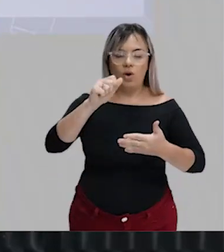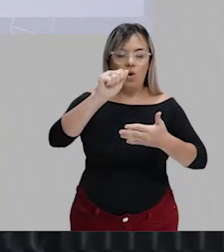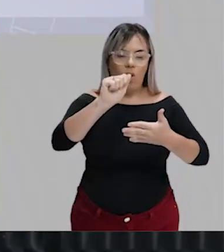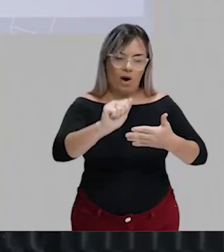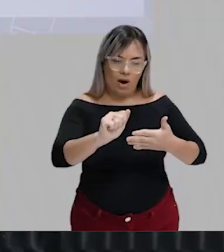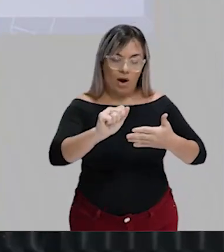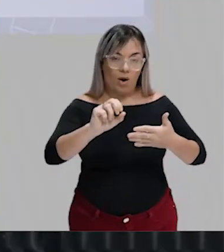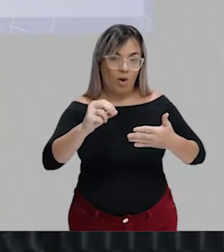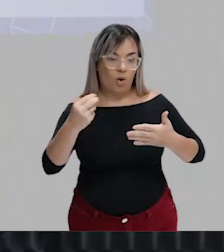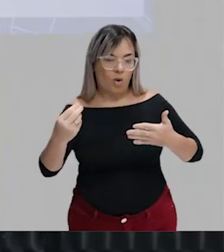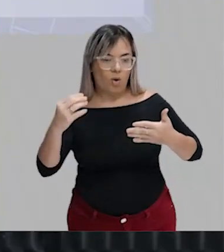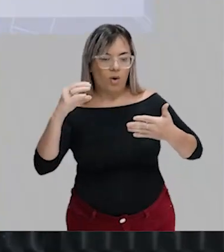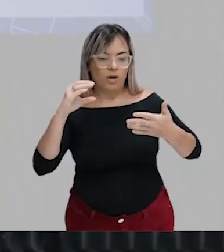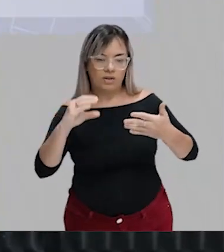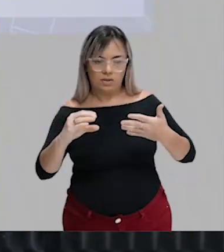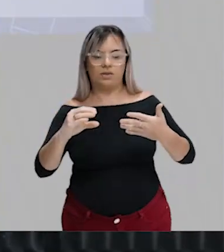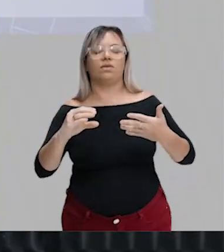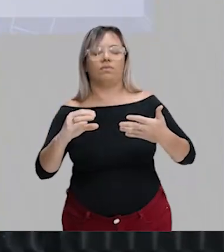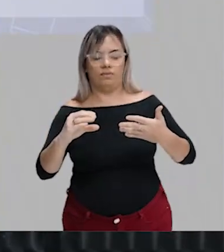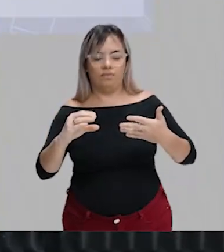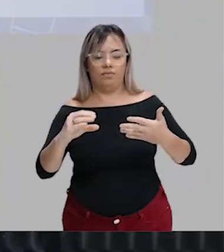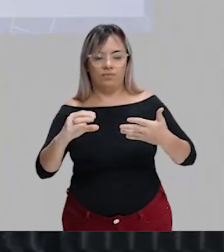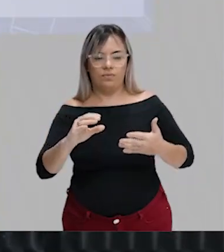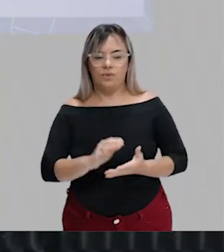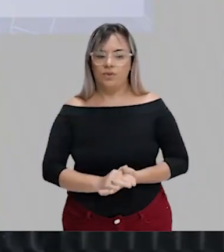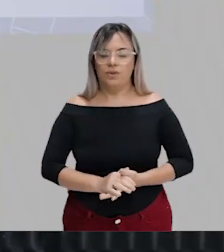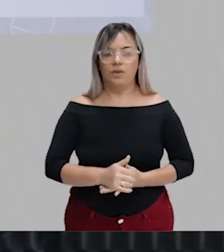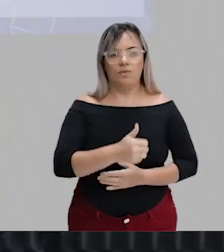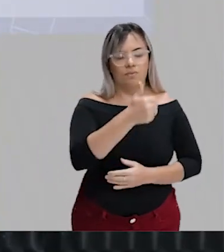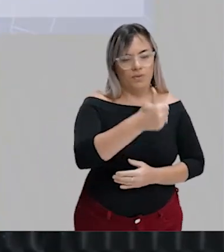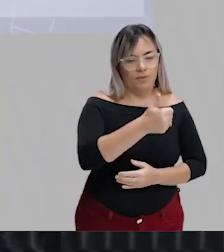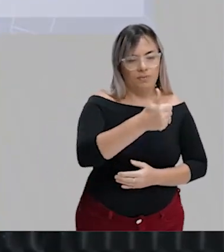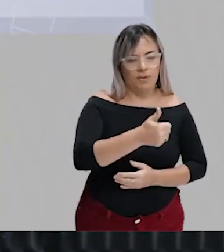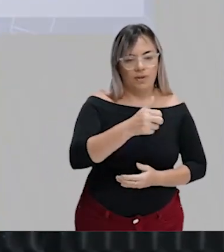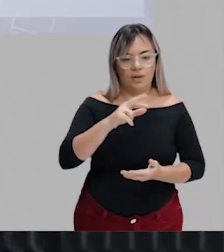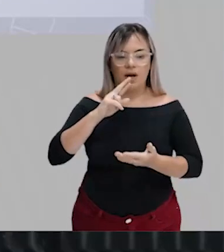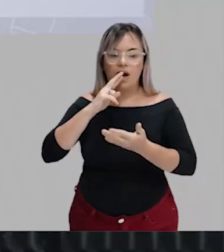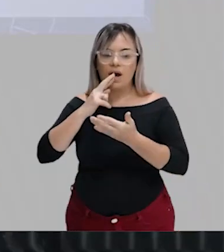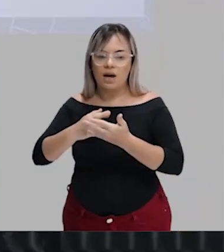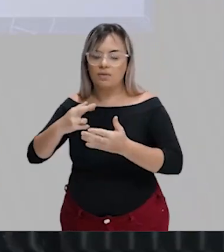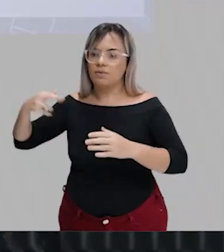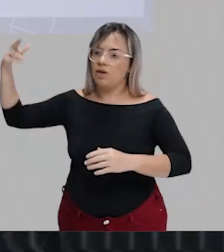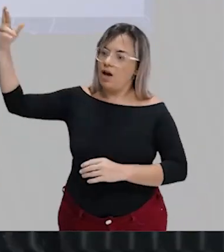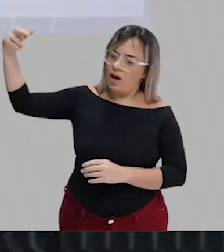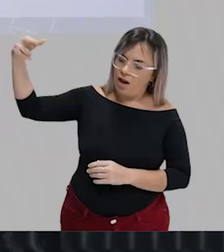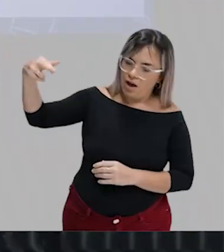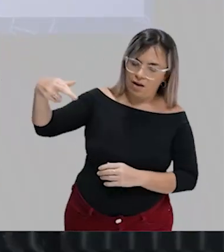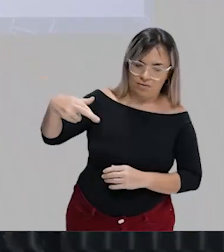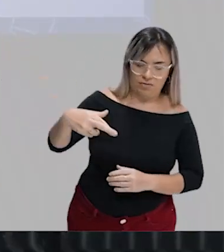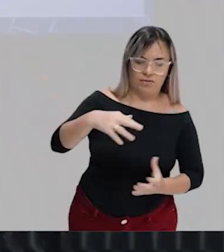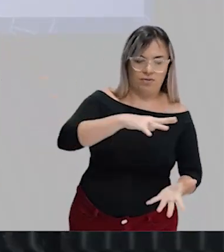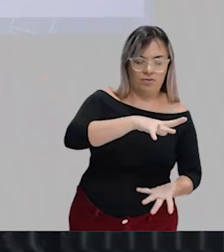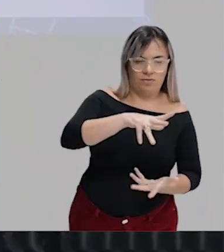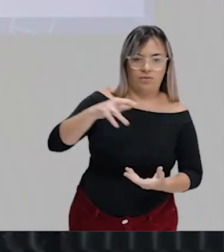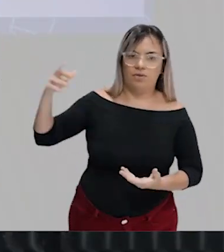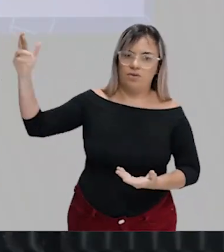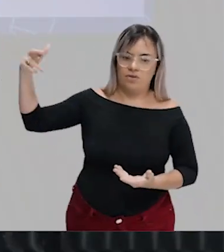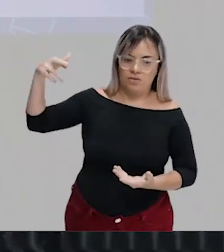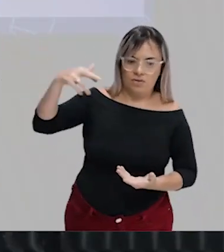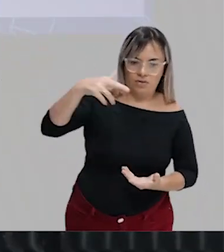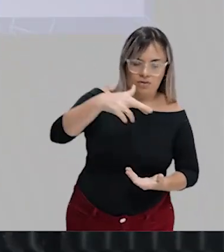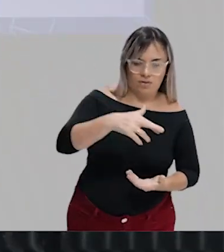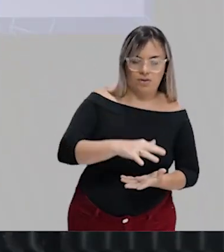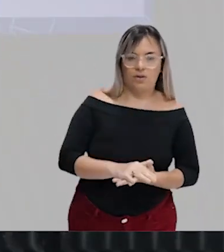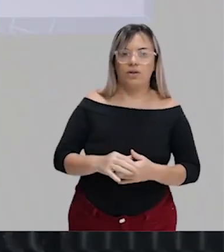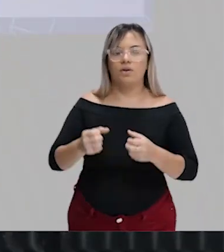Certo? Porque a do primeiro é a radiação. Porque nós temos ali um vácuo e o único processo de propagação que